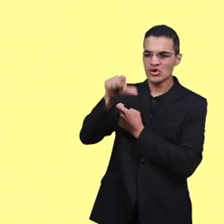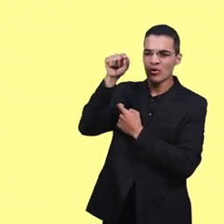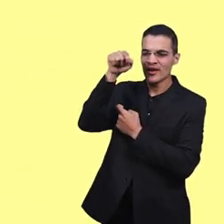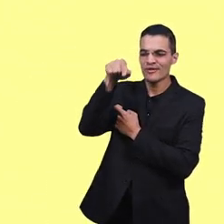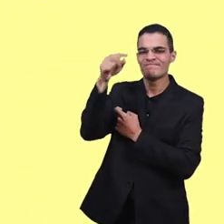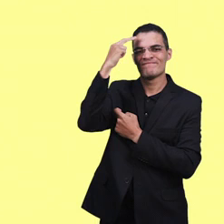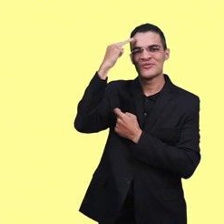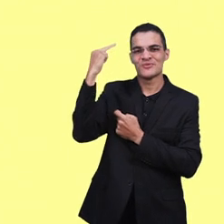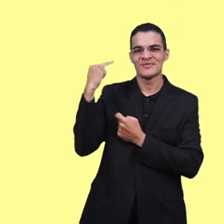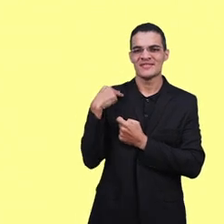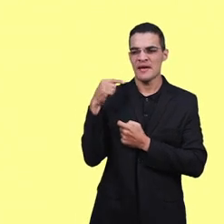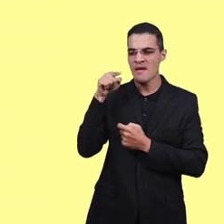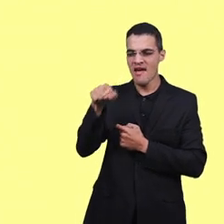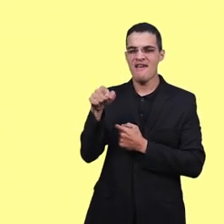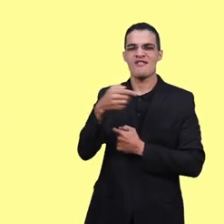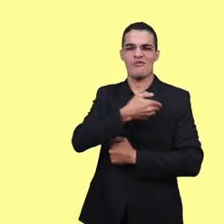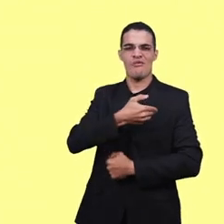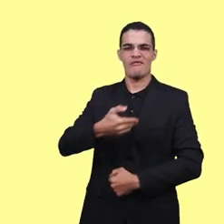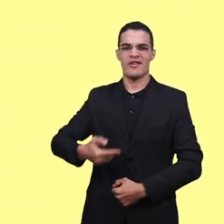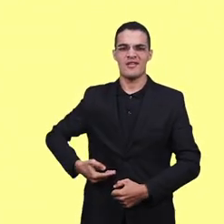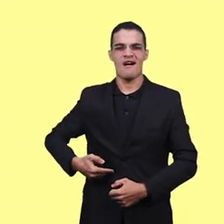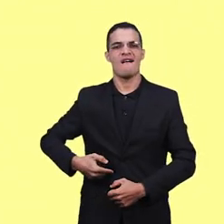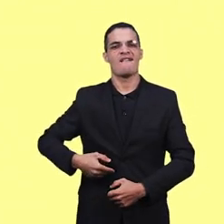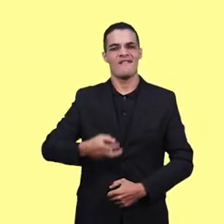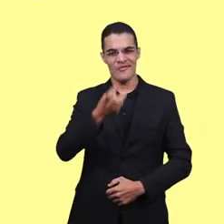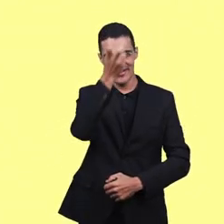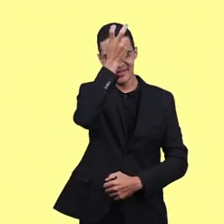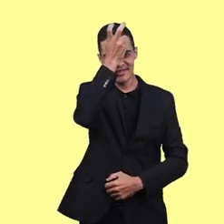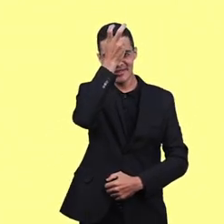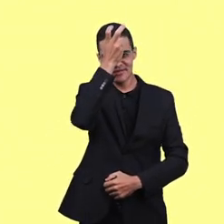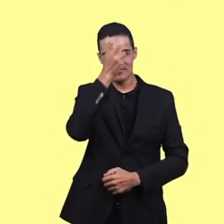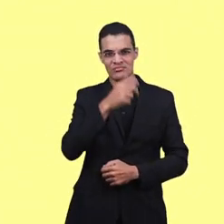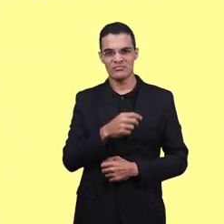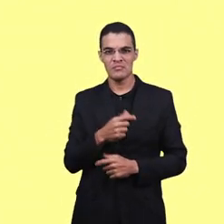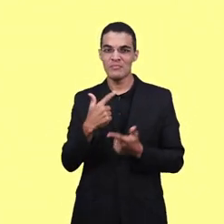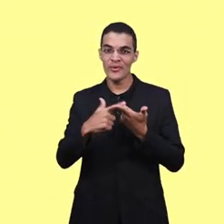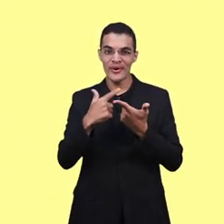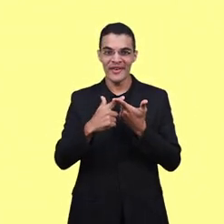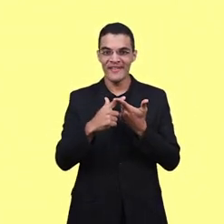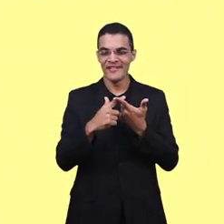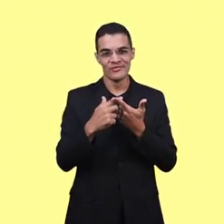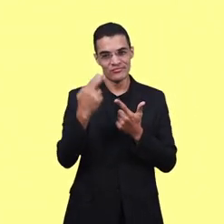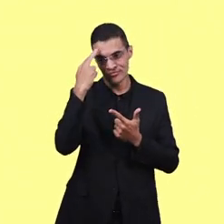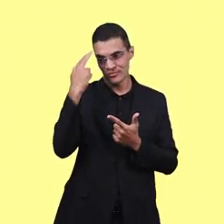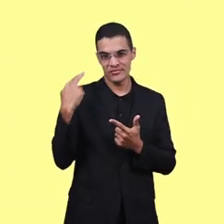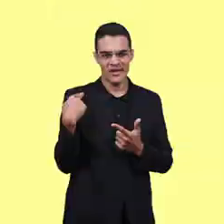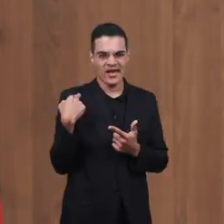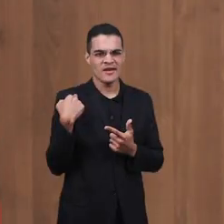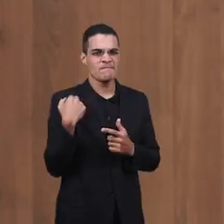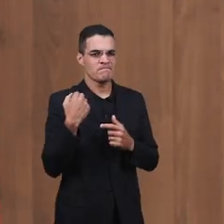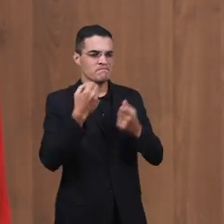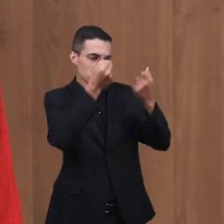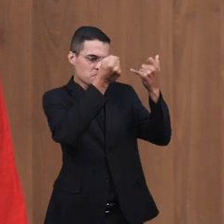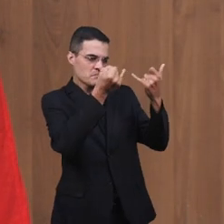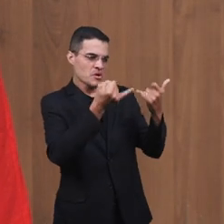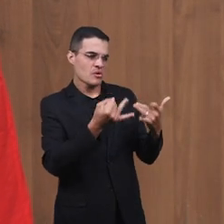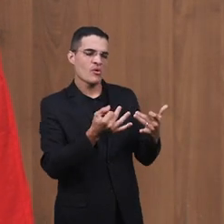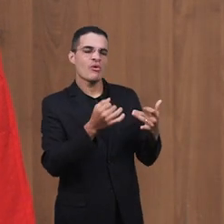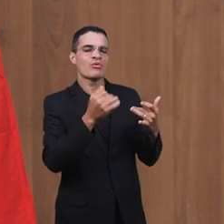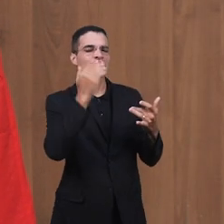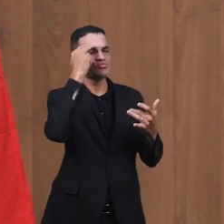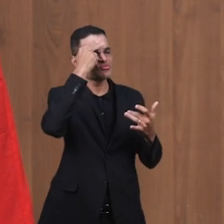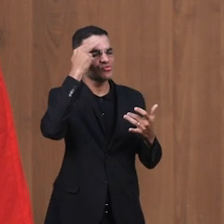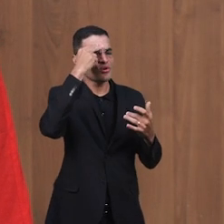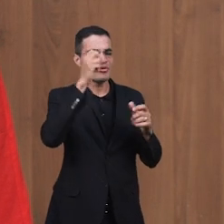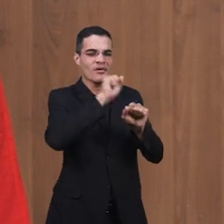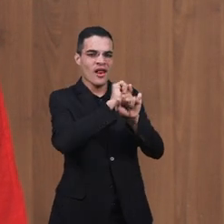como governador do Egito. José deu a interpretação dos sonhos e Faraó